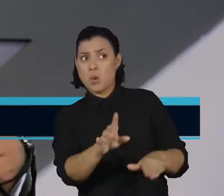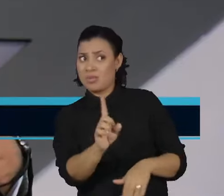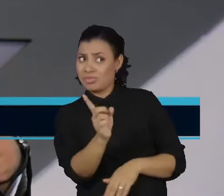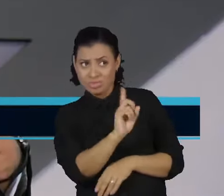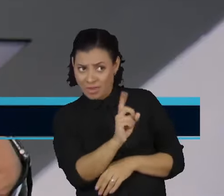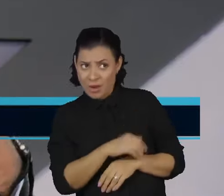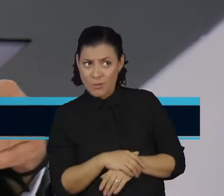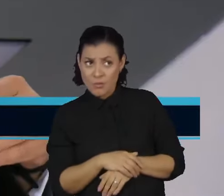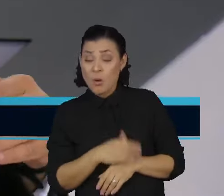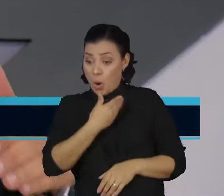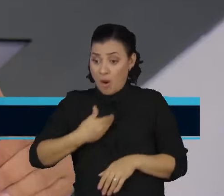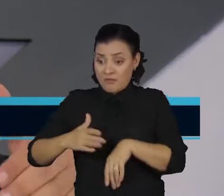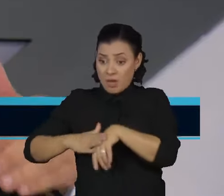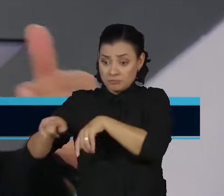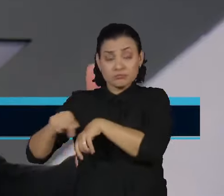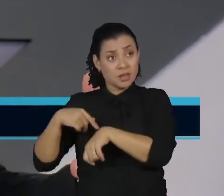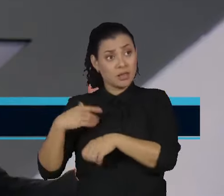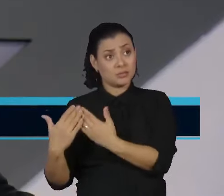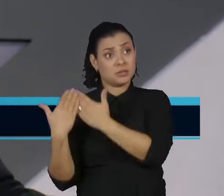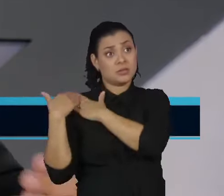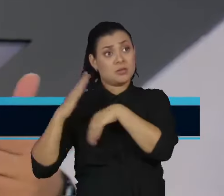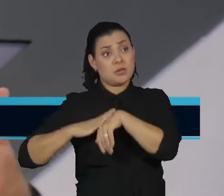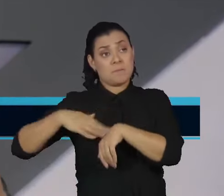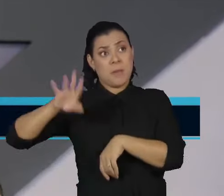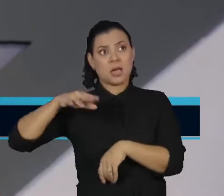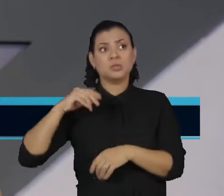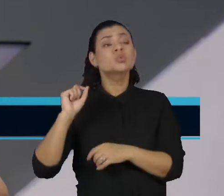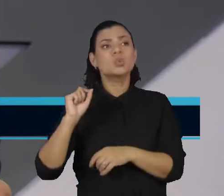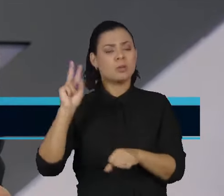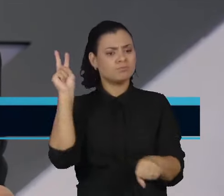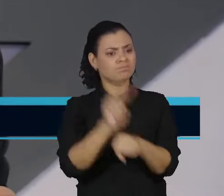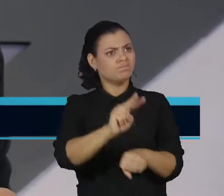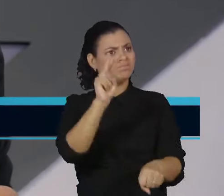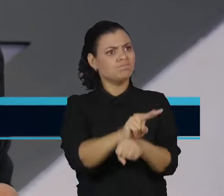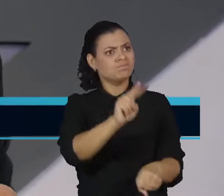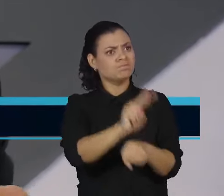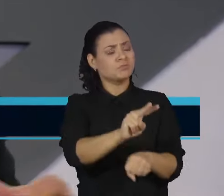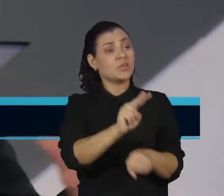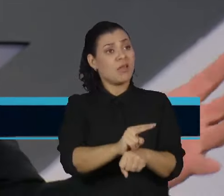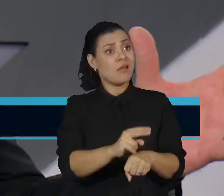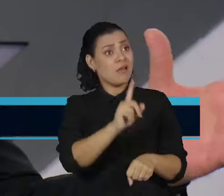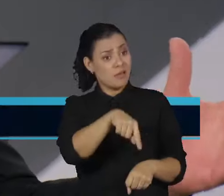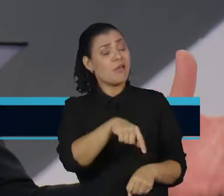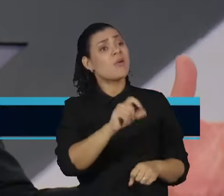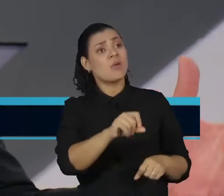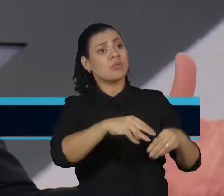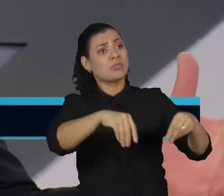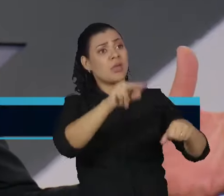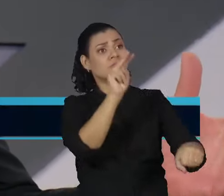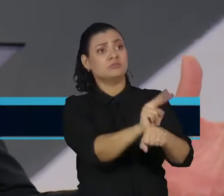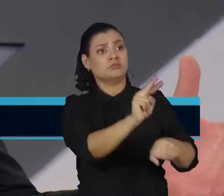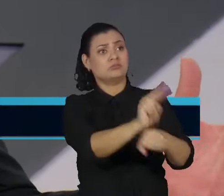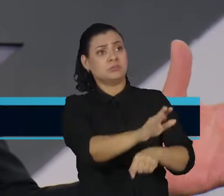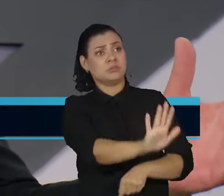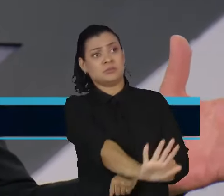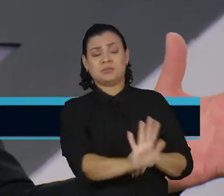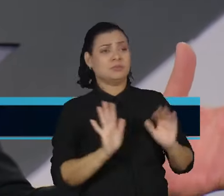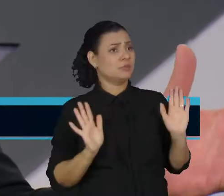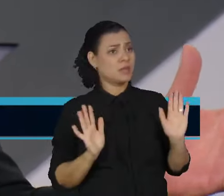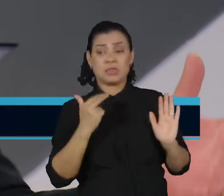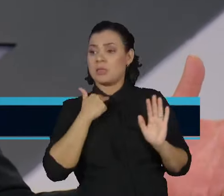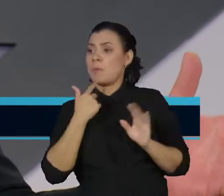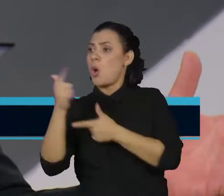minha responsabilidade continua e até aumenta, porque é responsabilidade do Estado manter essa reserva